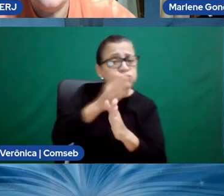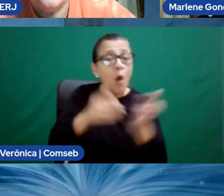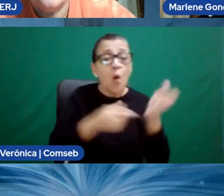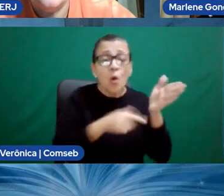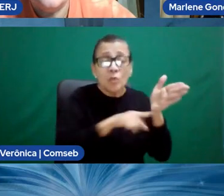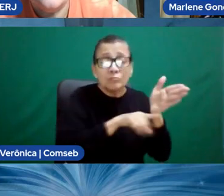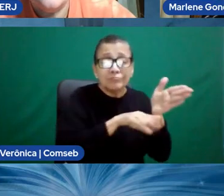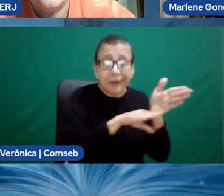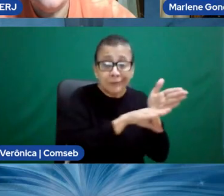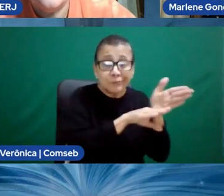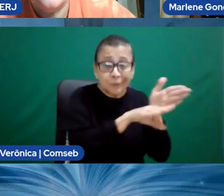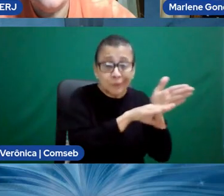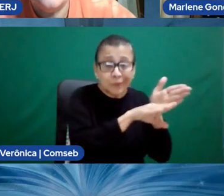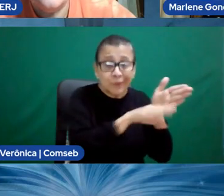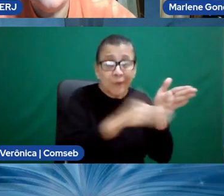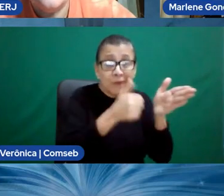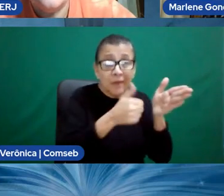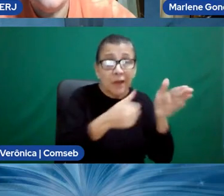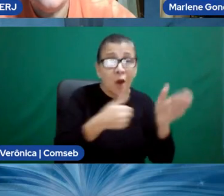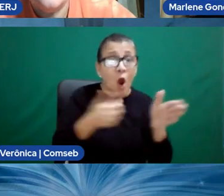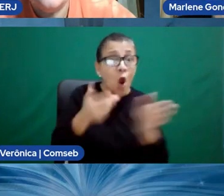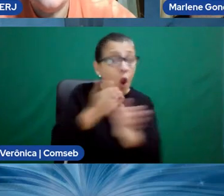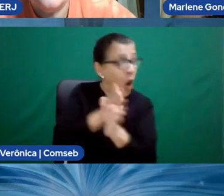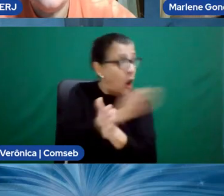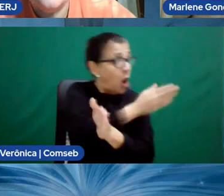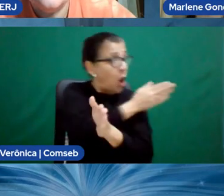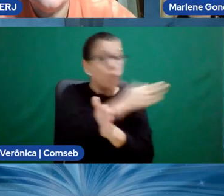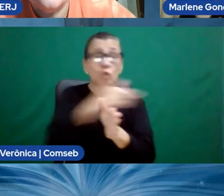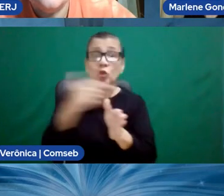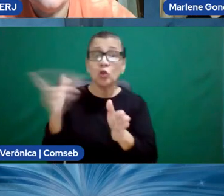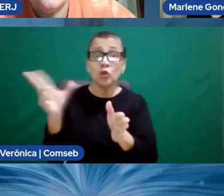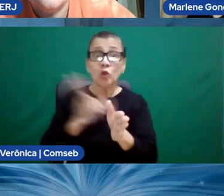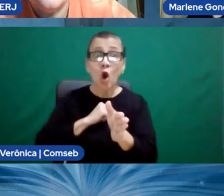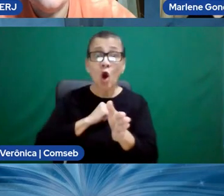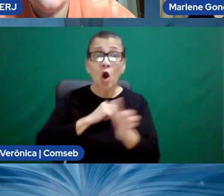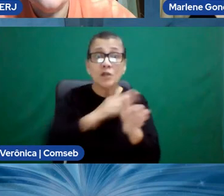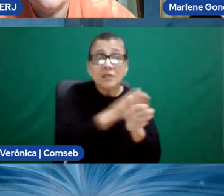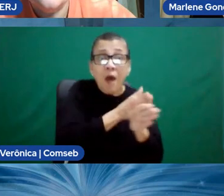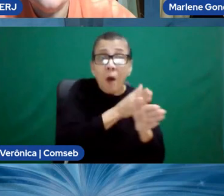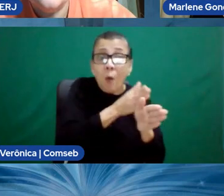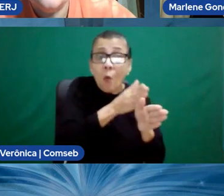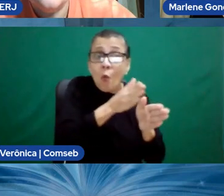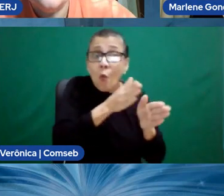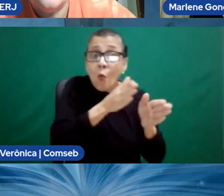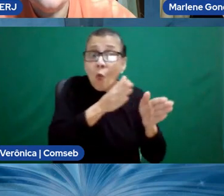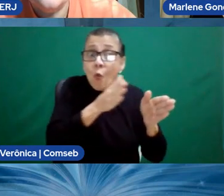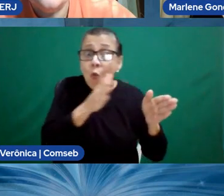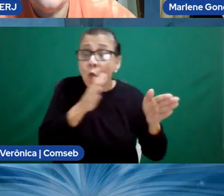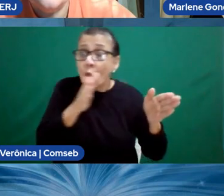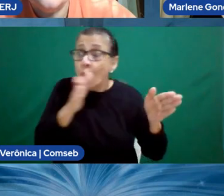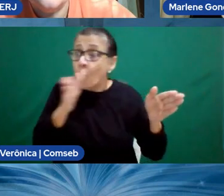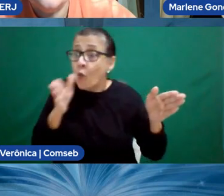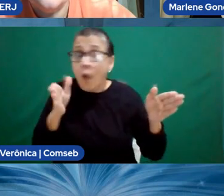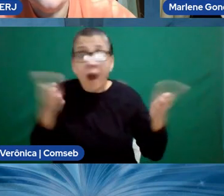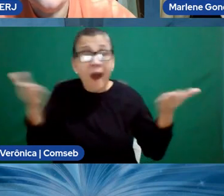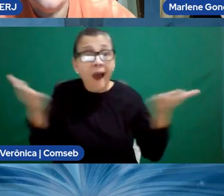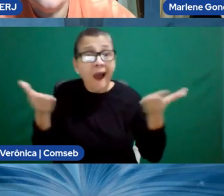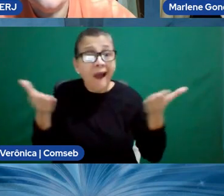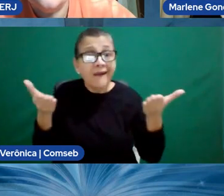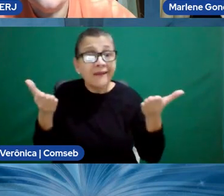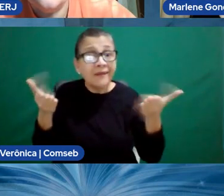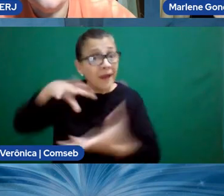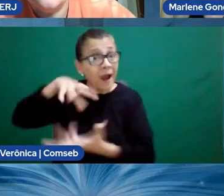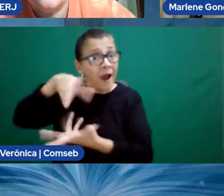essa característica, a gente olha o quanto avançou. O quanto que já caminhamos aí nesses últimos milhares de anos que a gente está aqui. Então, não faria